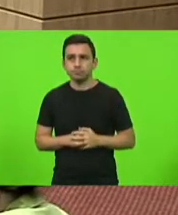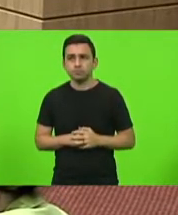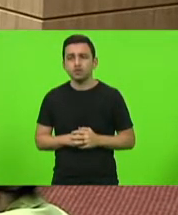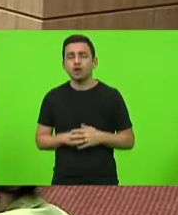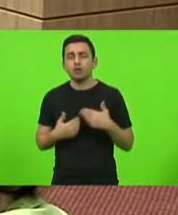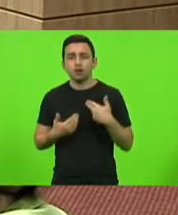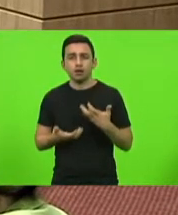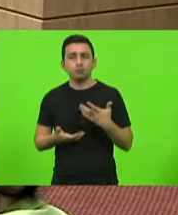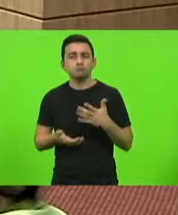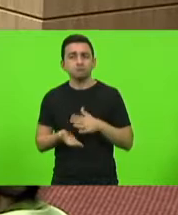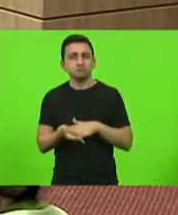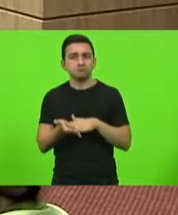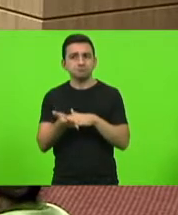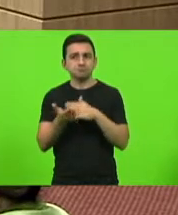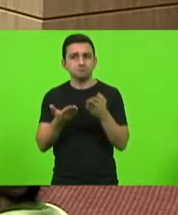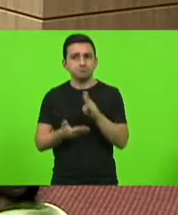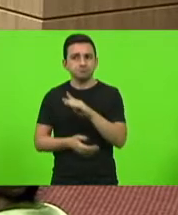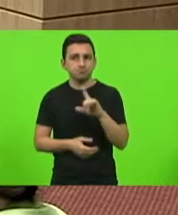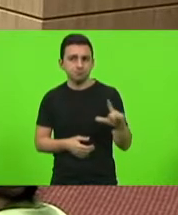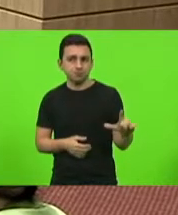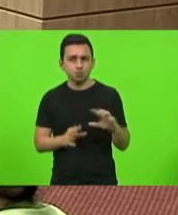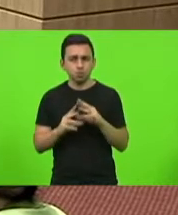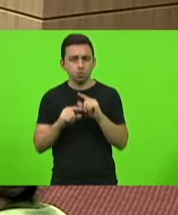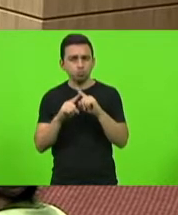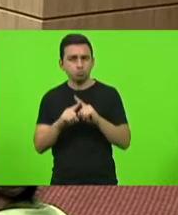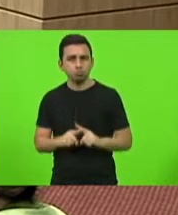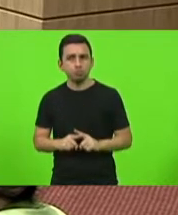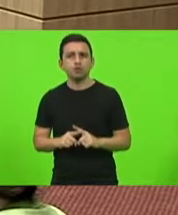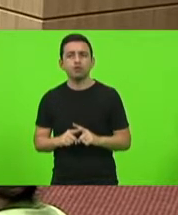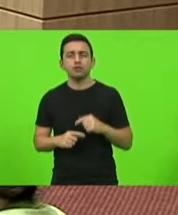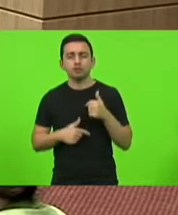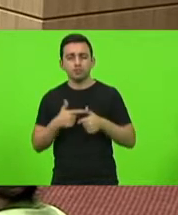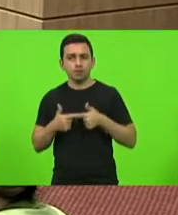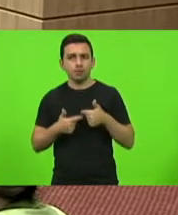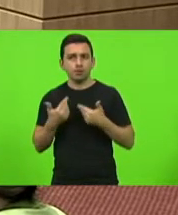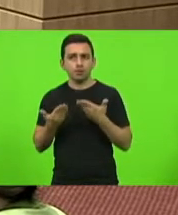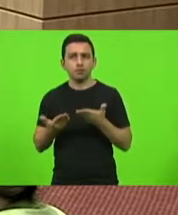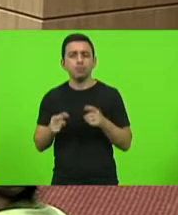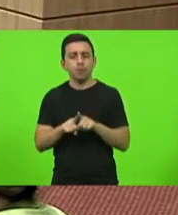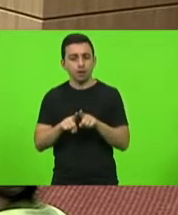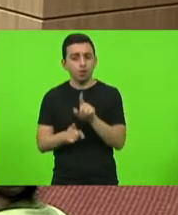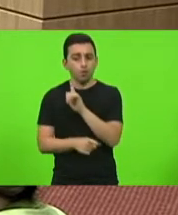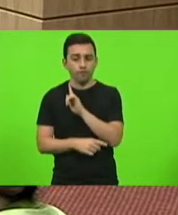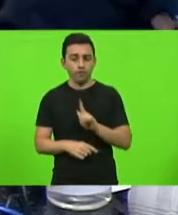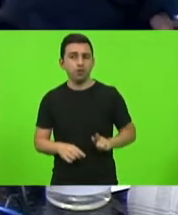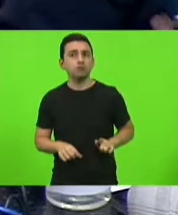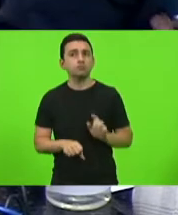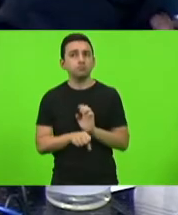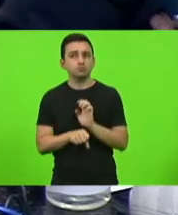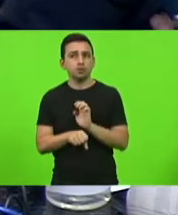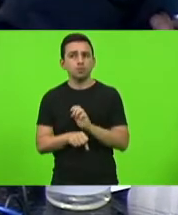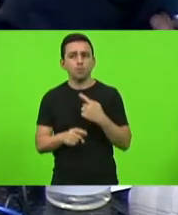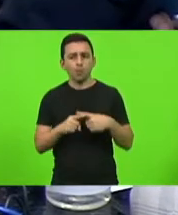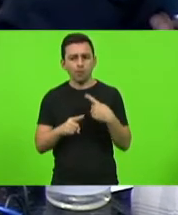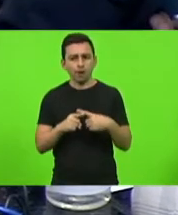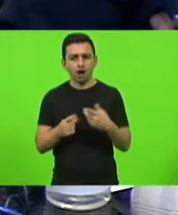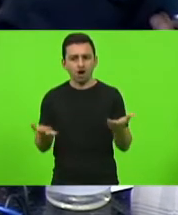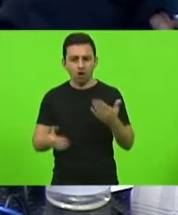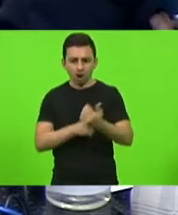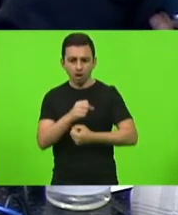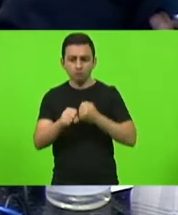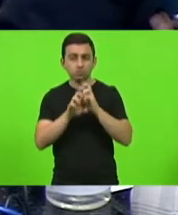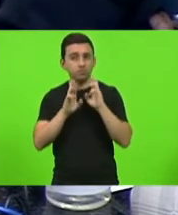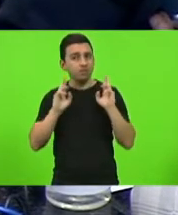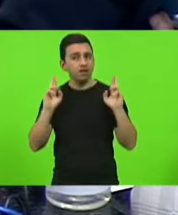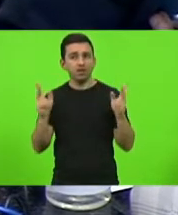parabenizar a cidade de Blumenau, todas as pessoas que competiram nos Jogos Abertos, mas quero parabenizar o governo do Estado, porque foi um ano atípico, um